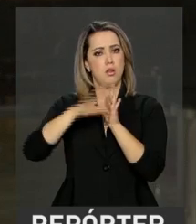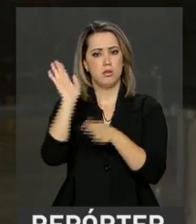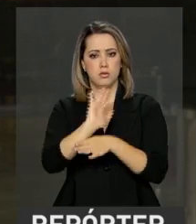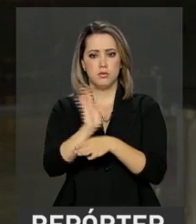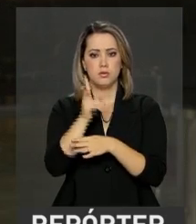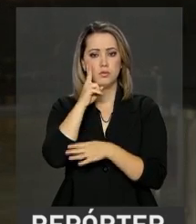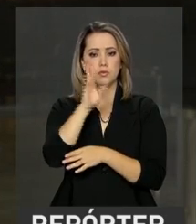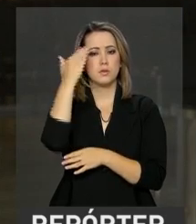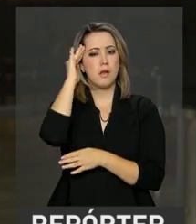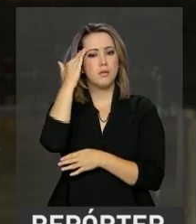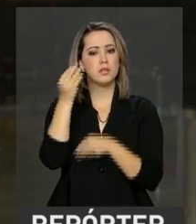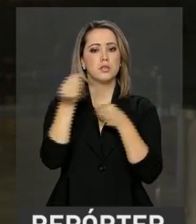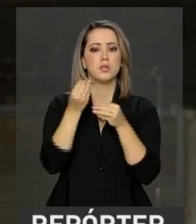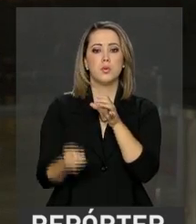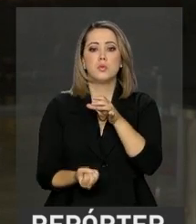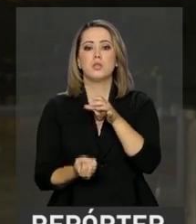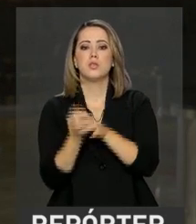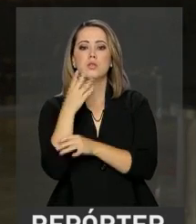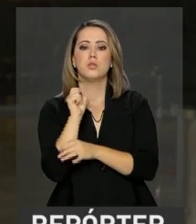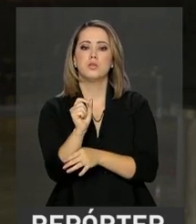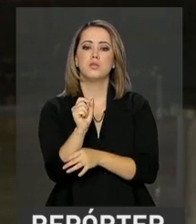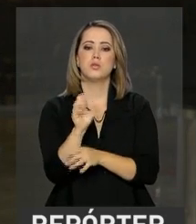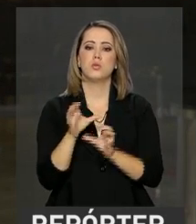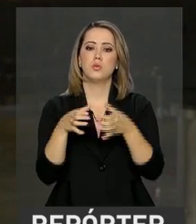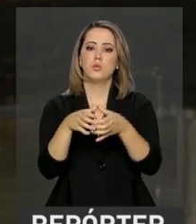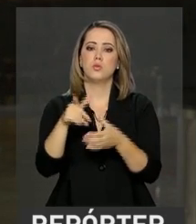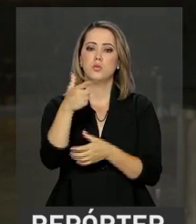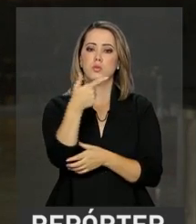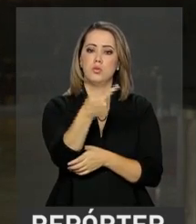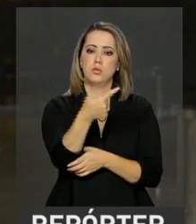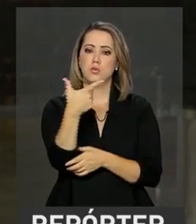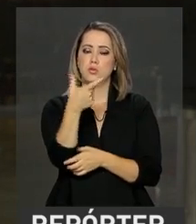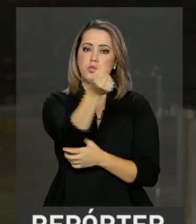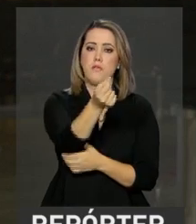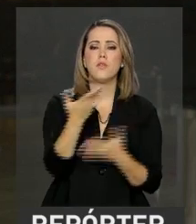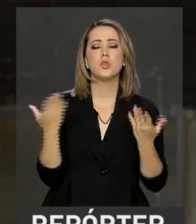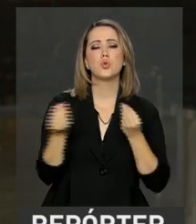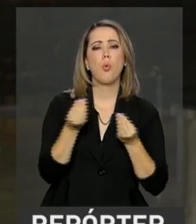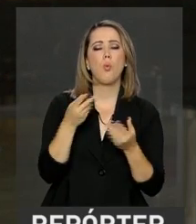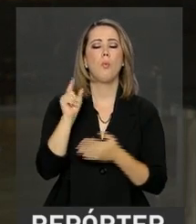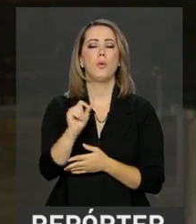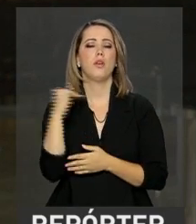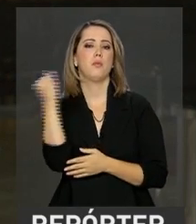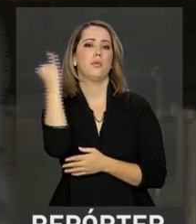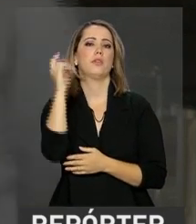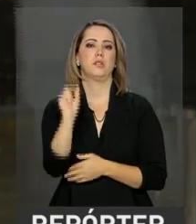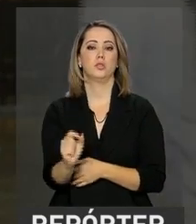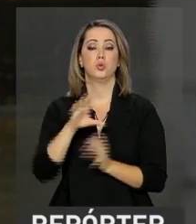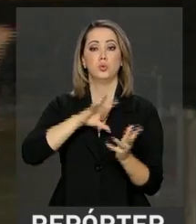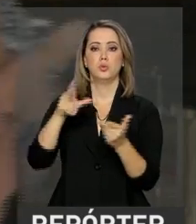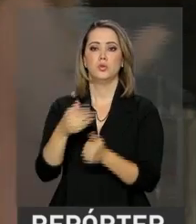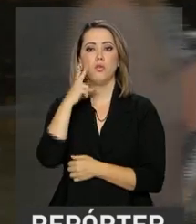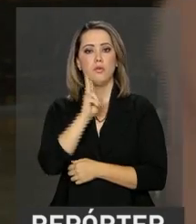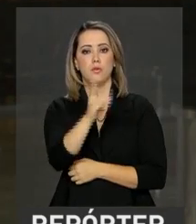você vai entender como surgiu esse como surgiu esse grupo e qual a importância dele para o cenário Mundial